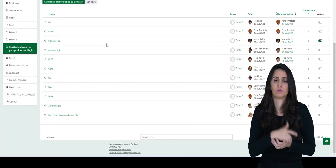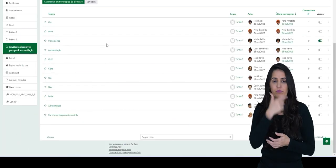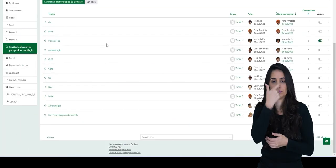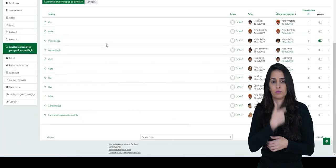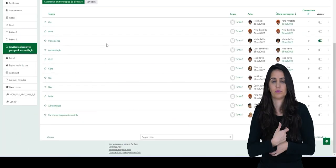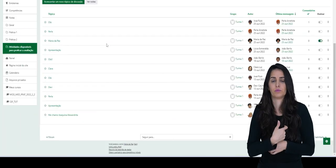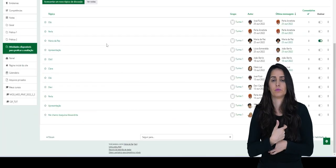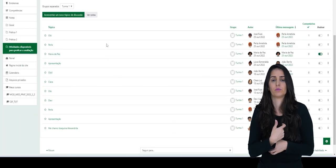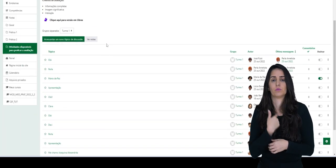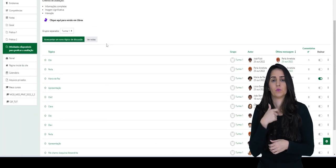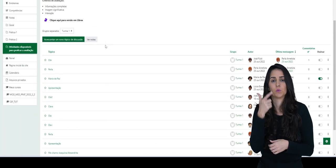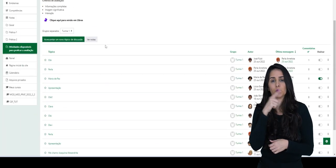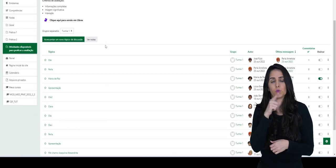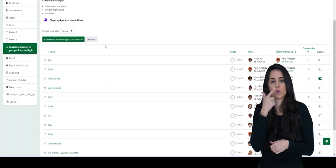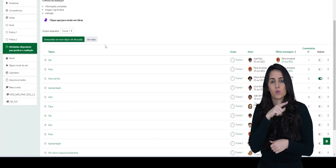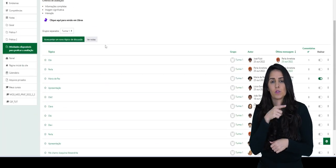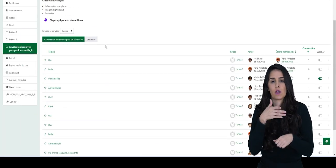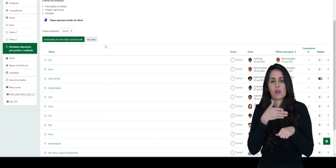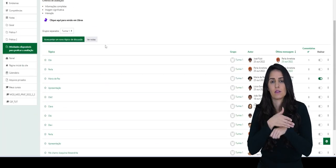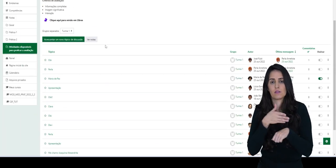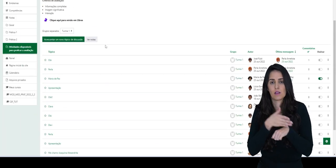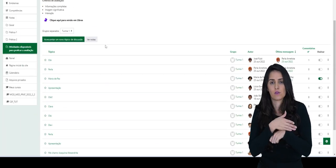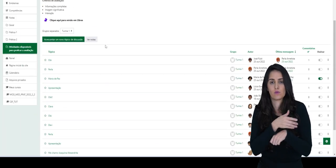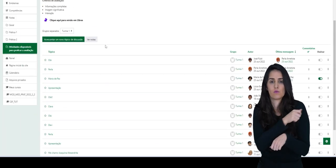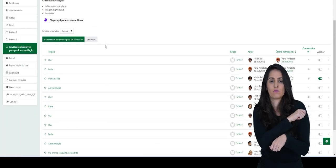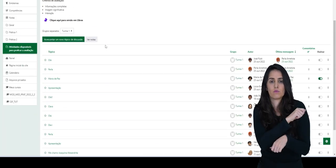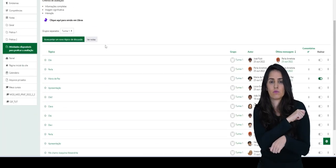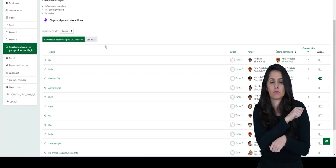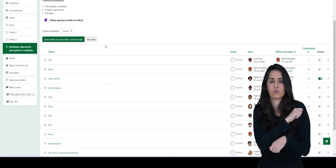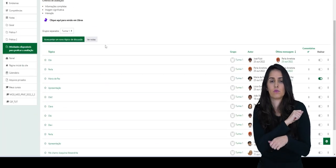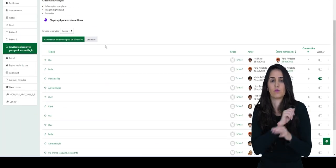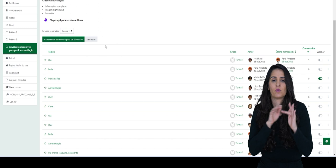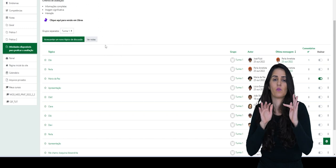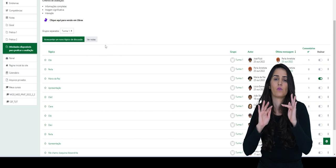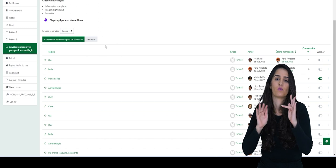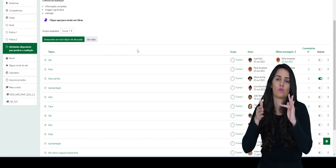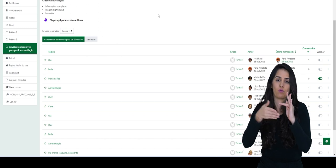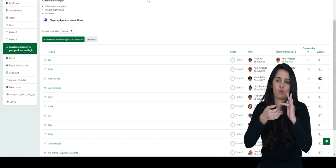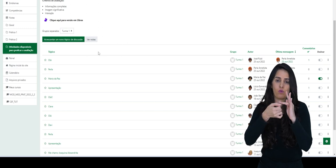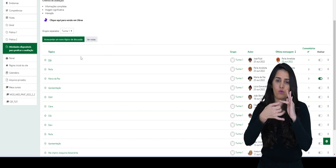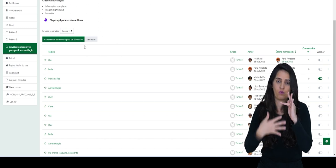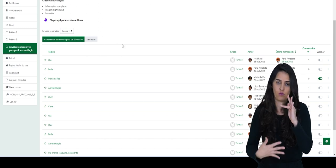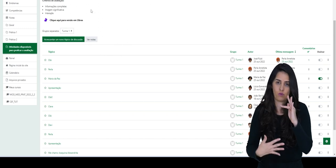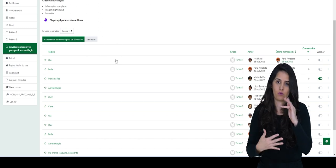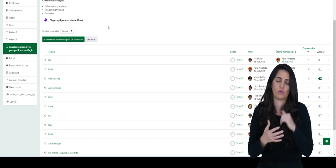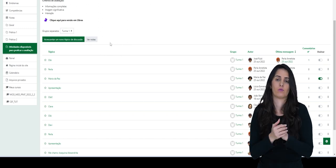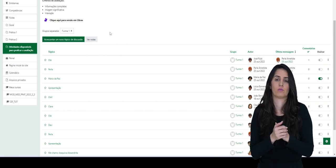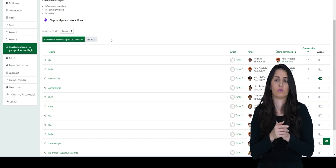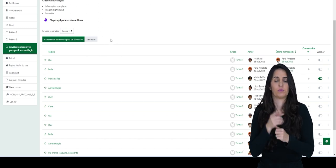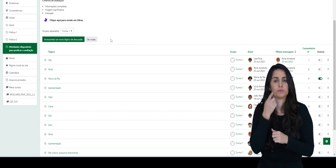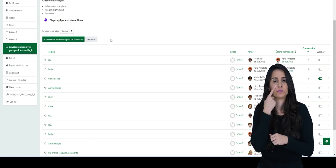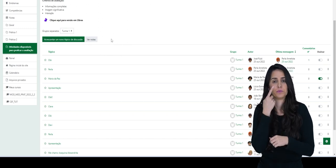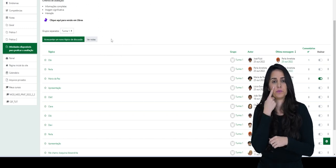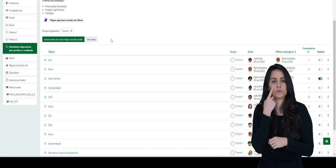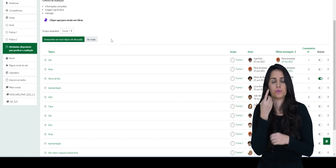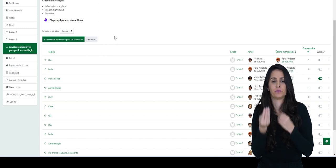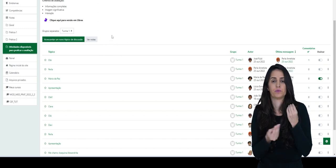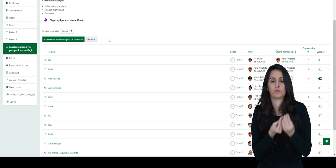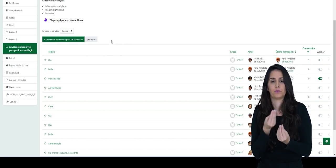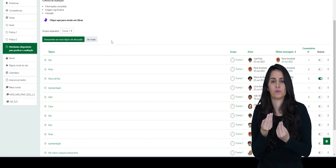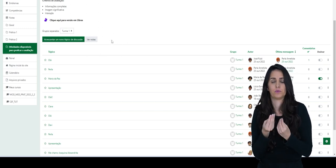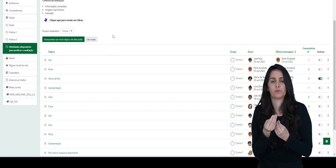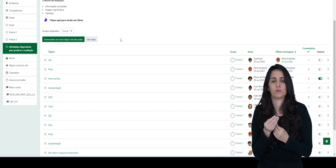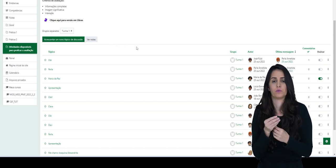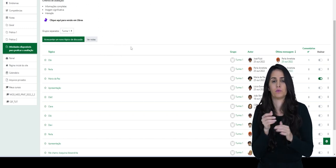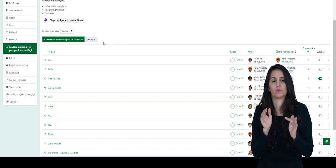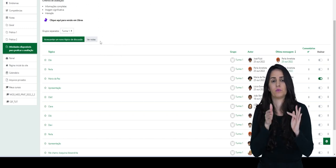Então aqui eu já estou com o acesso de estudante naquele mesmo fórum e aí eu observo como aparece então